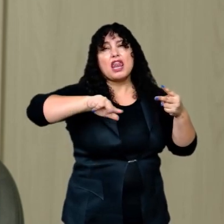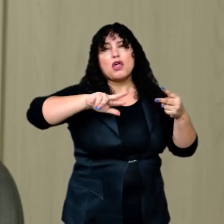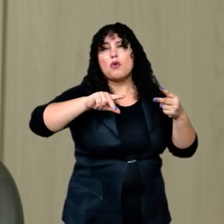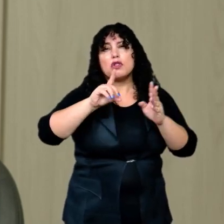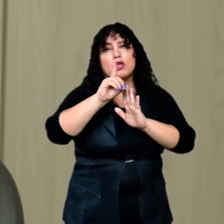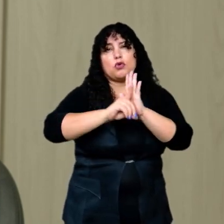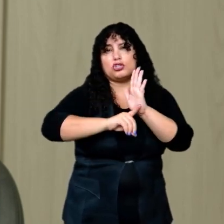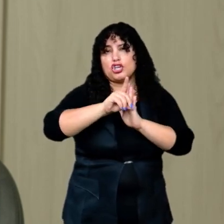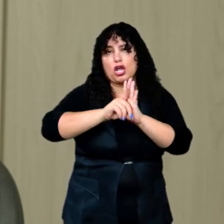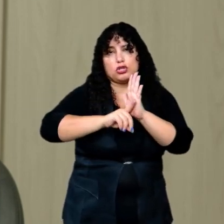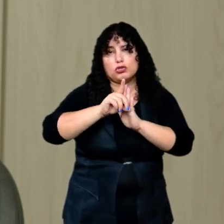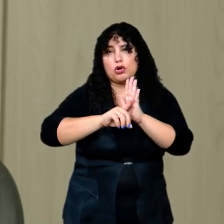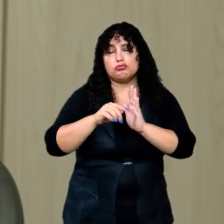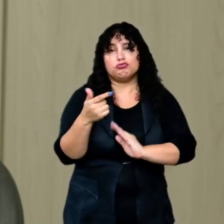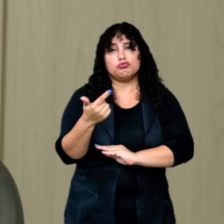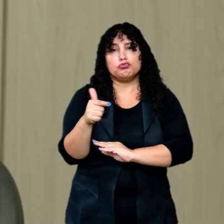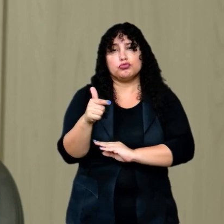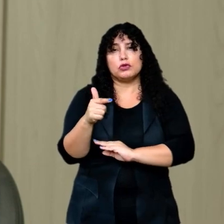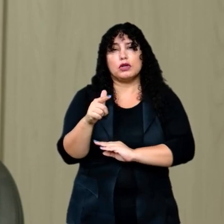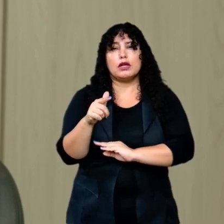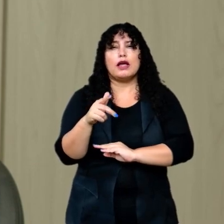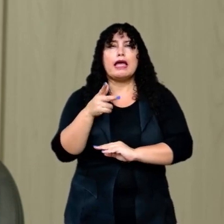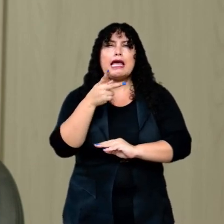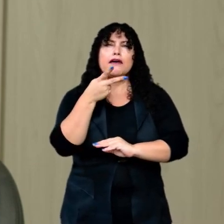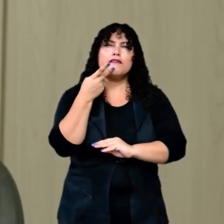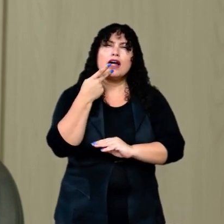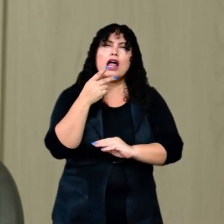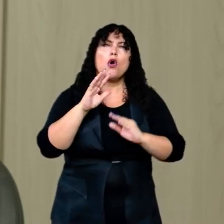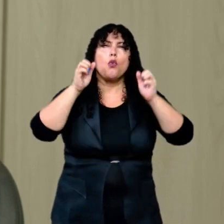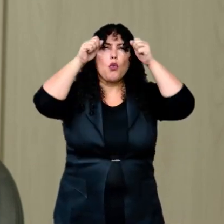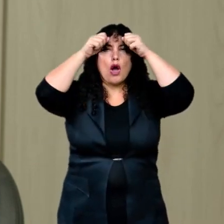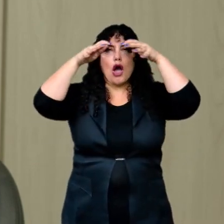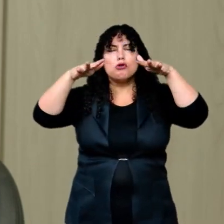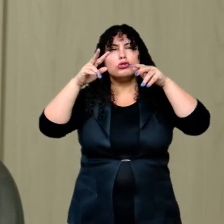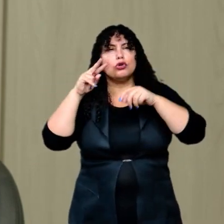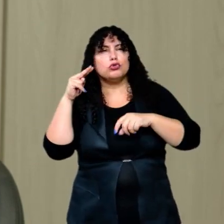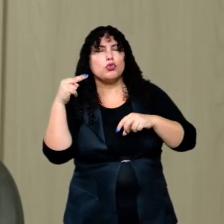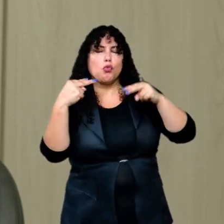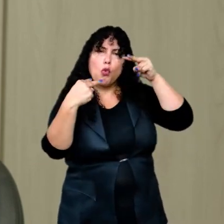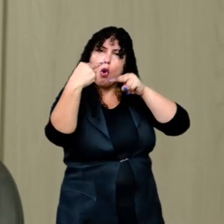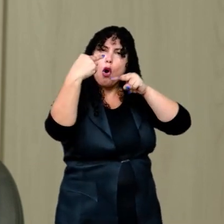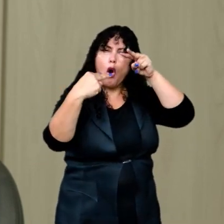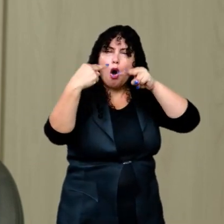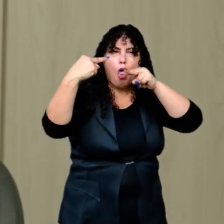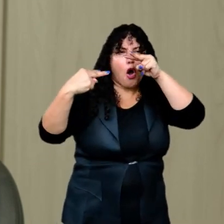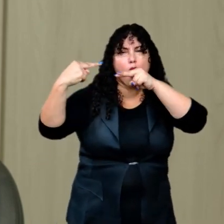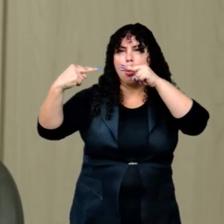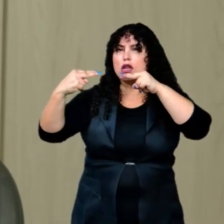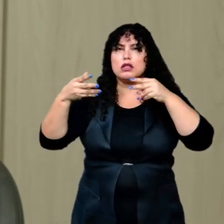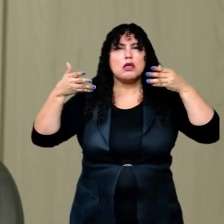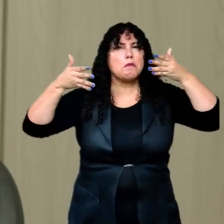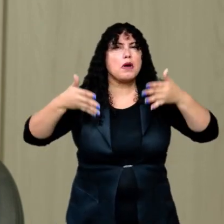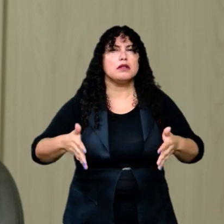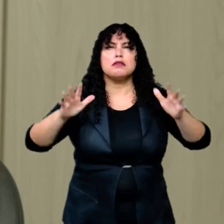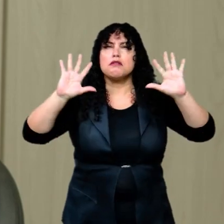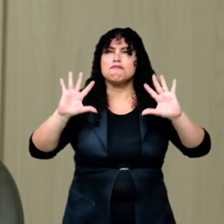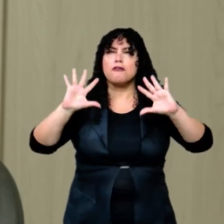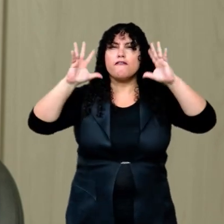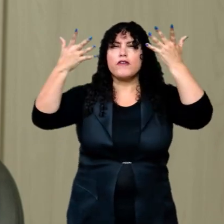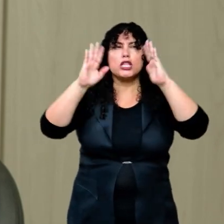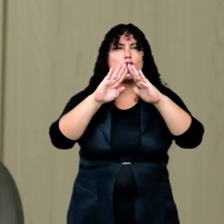o diagnóstico, né? Porque a gente fala, o autista não olha no olho, ele não participa das festas da